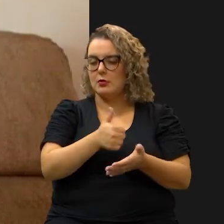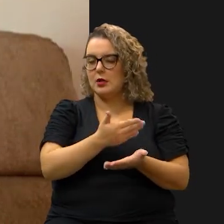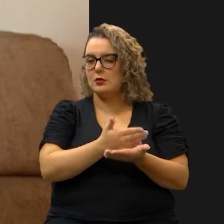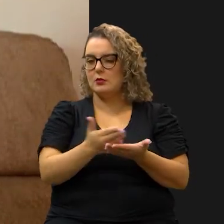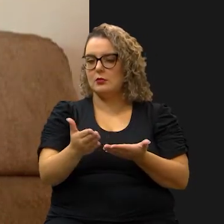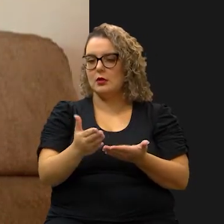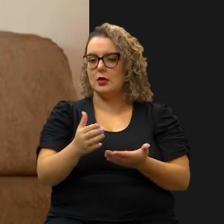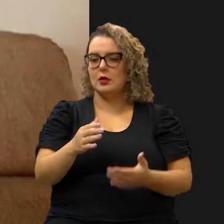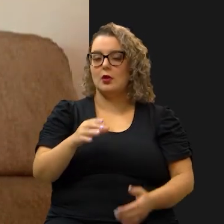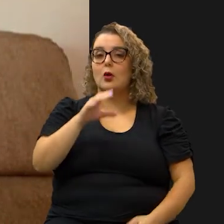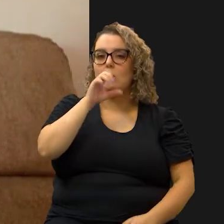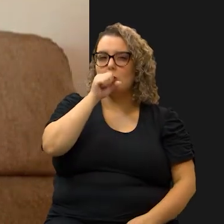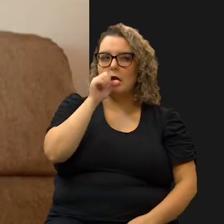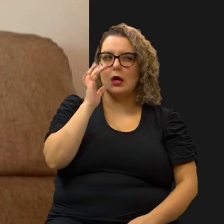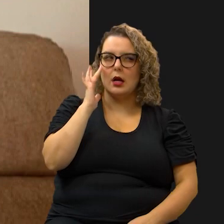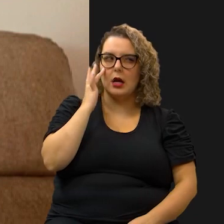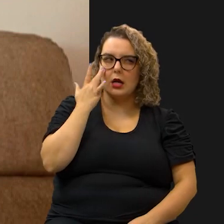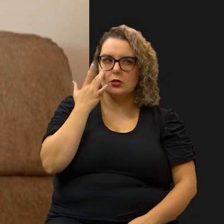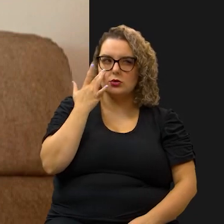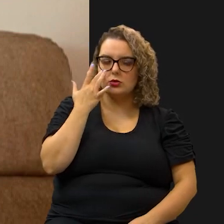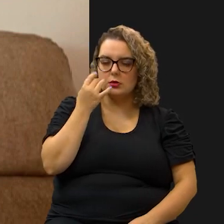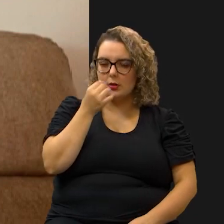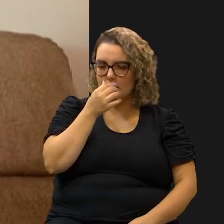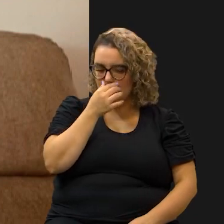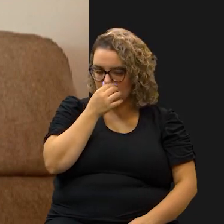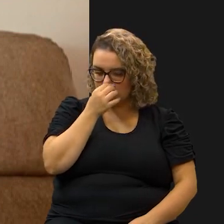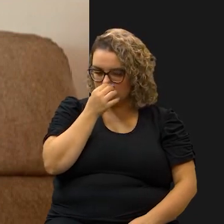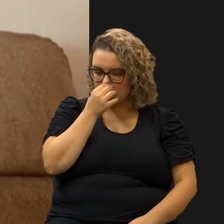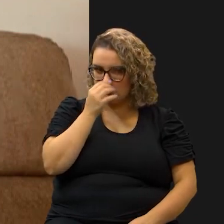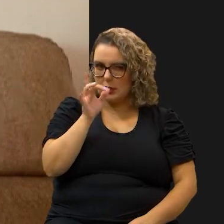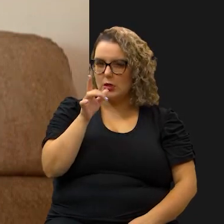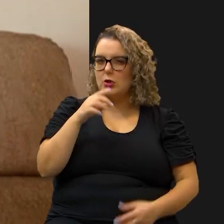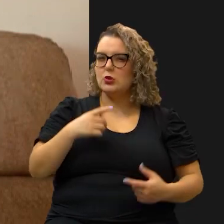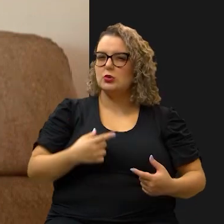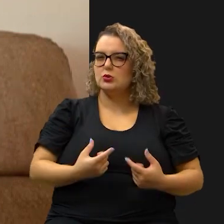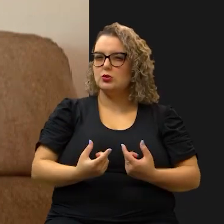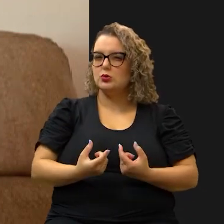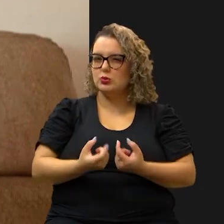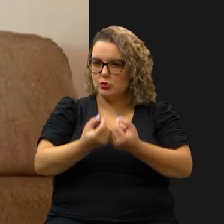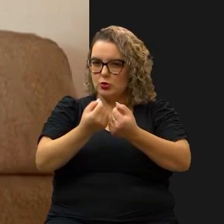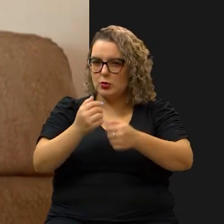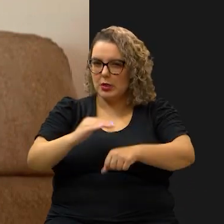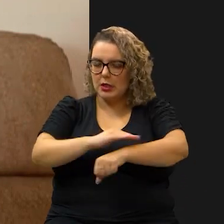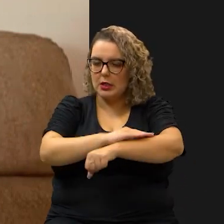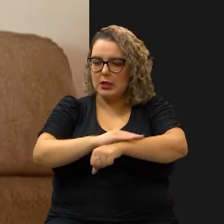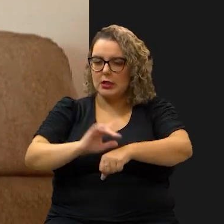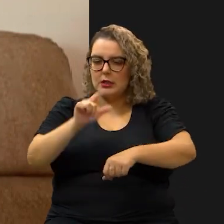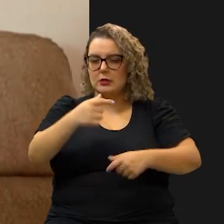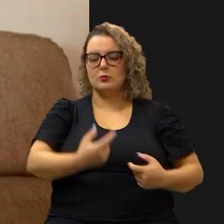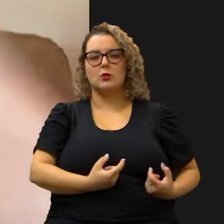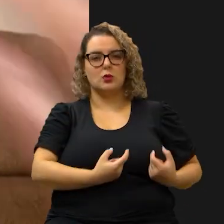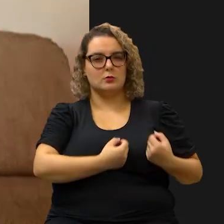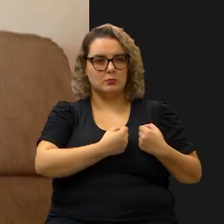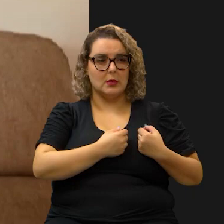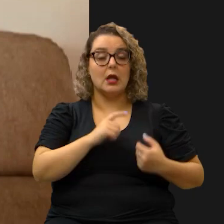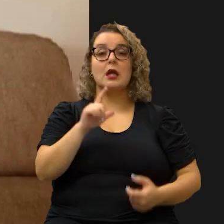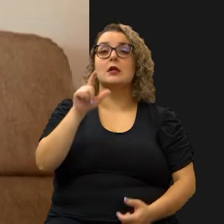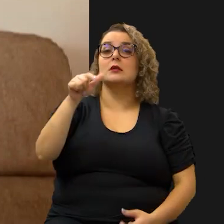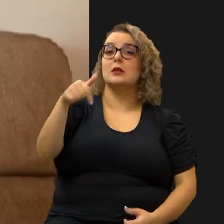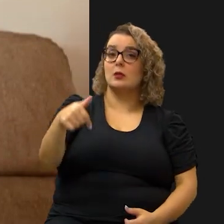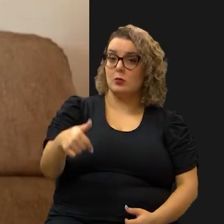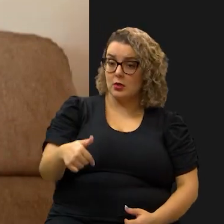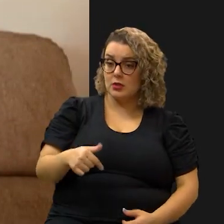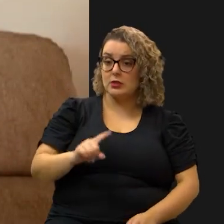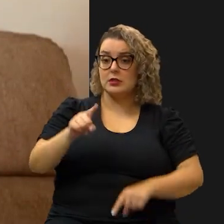principalmente, o primeiro começou com o laranja, né, que acho que era do câncer de pele, do câncer de